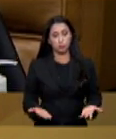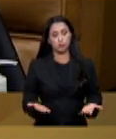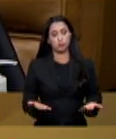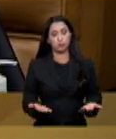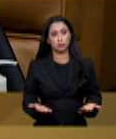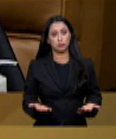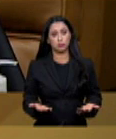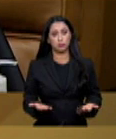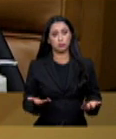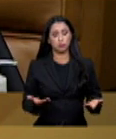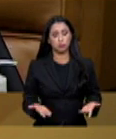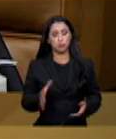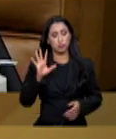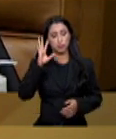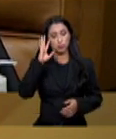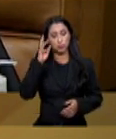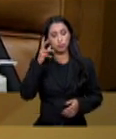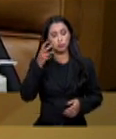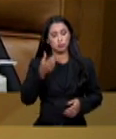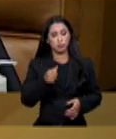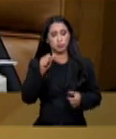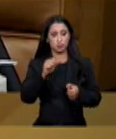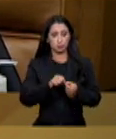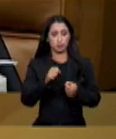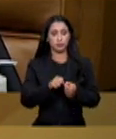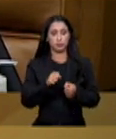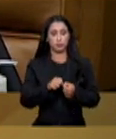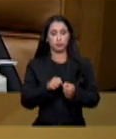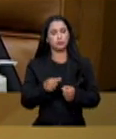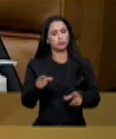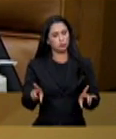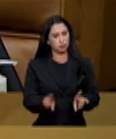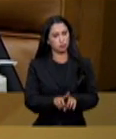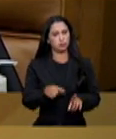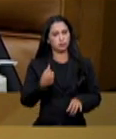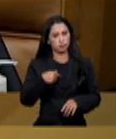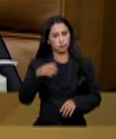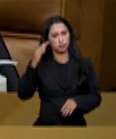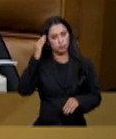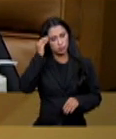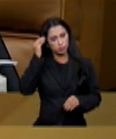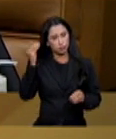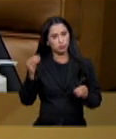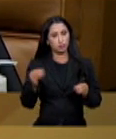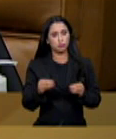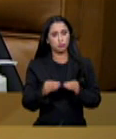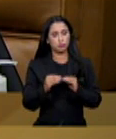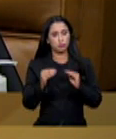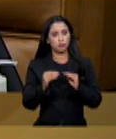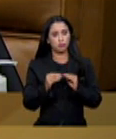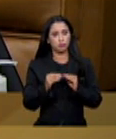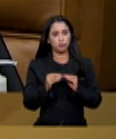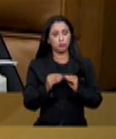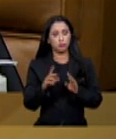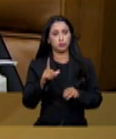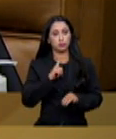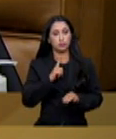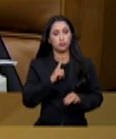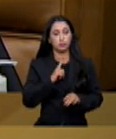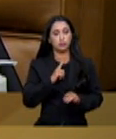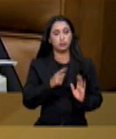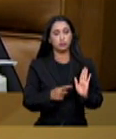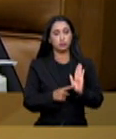Nesta medida, portanto, também entendo que o exame do caso concreto